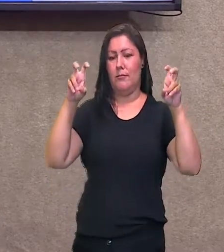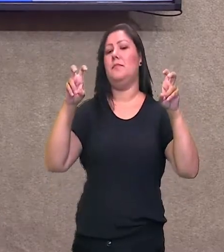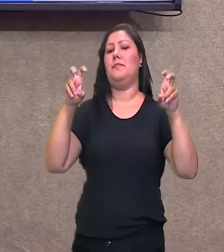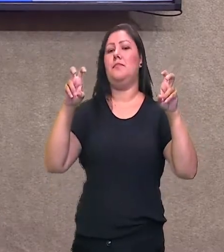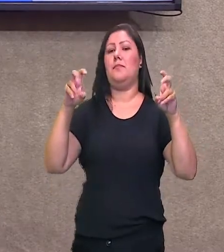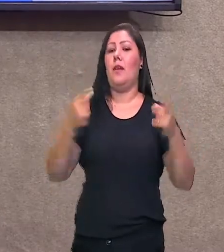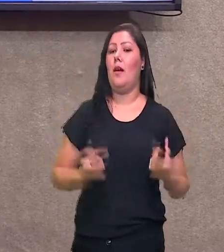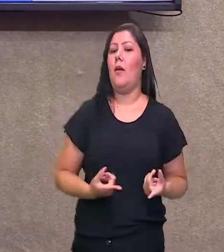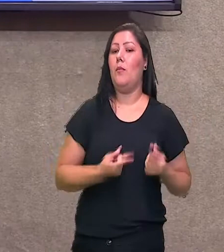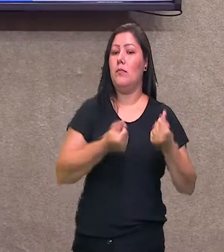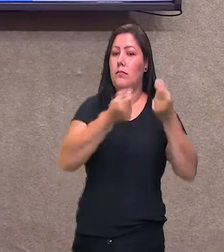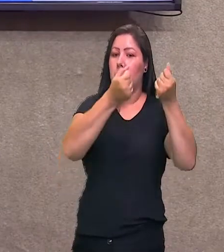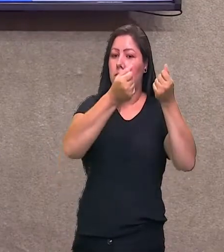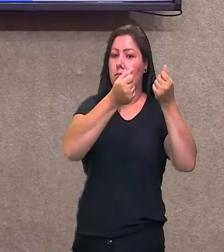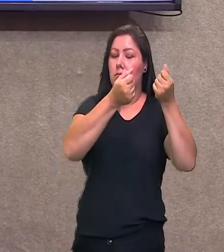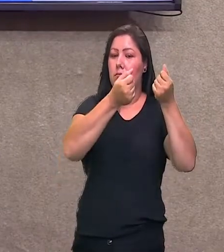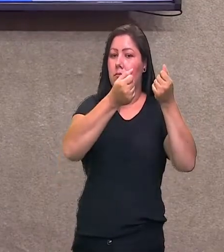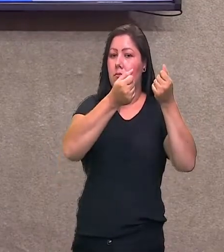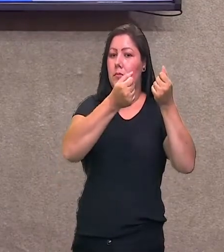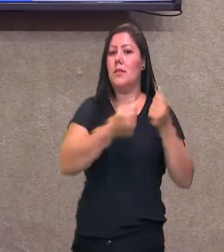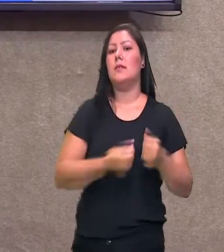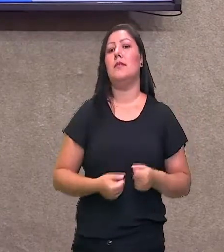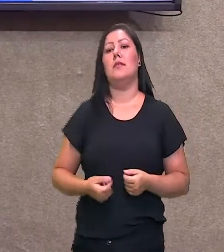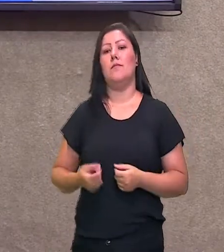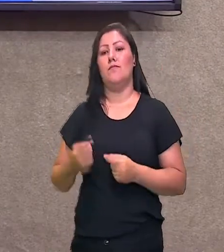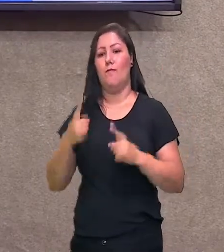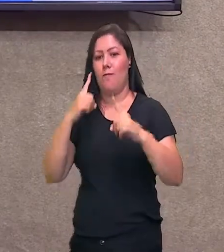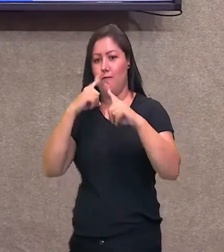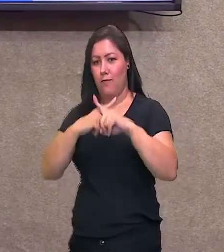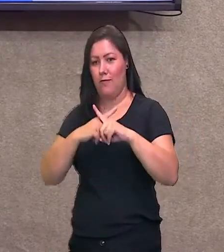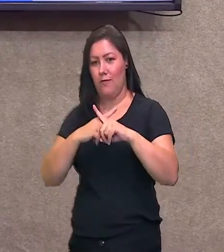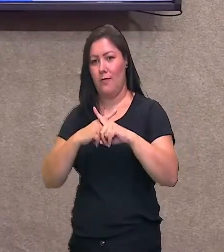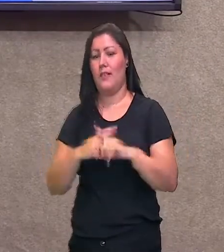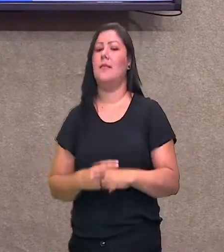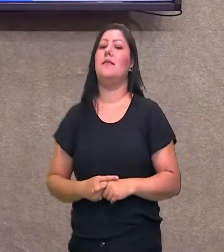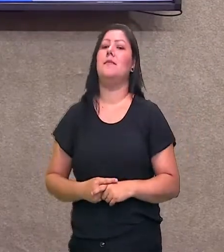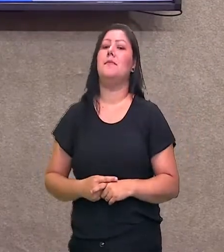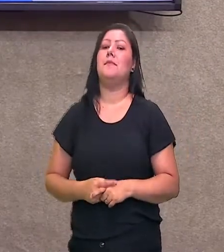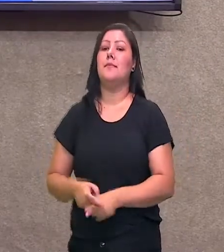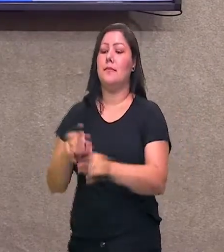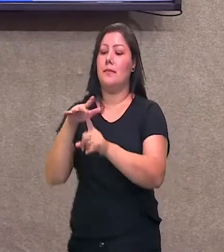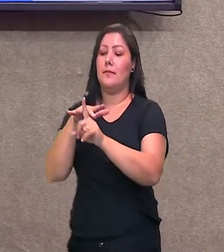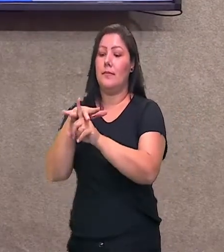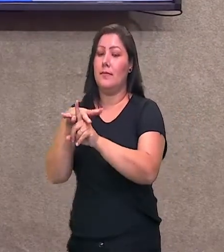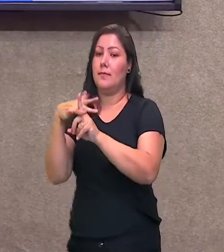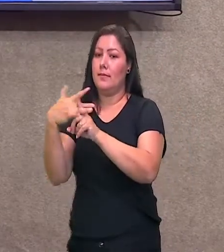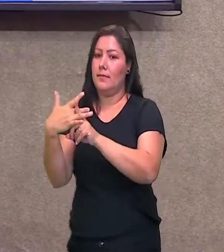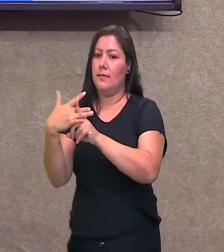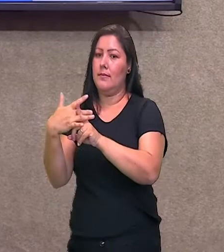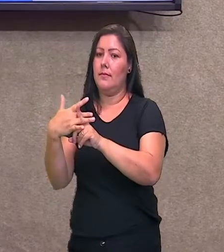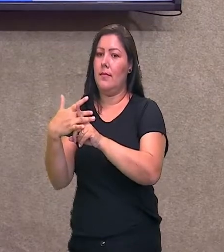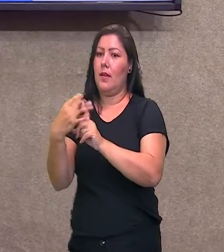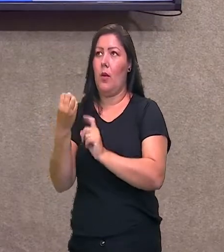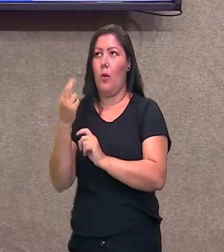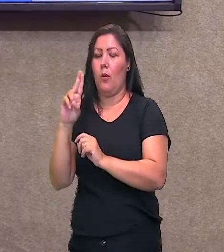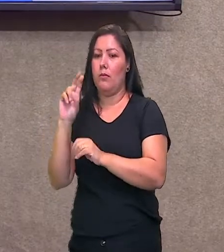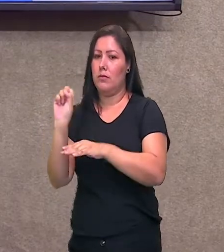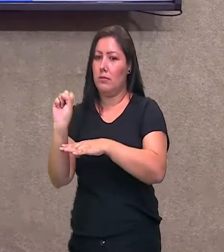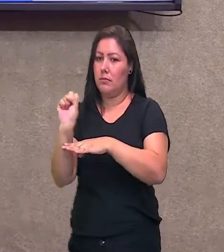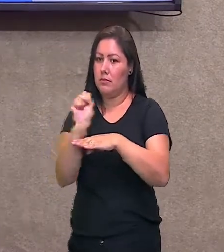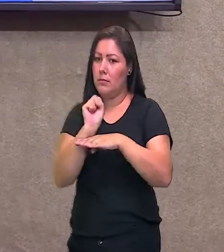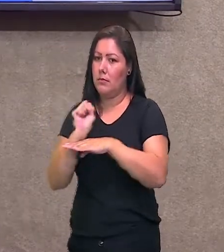capitalismo e o socialismo. Na aula anterior, nós fizemos um movimento na